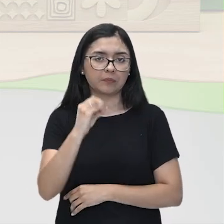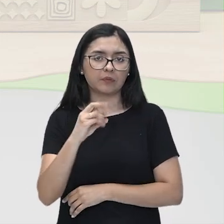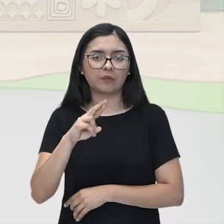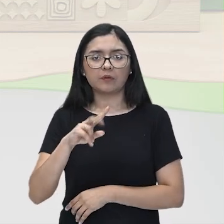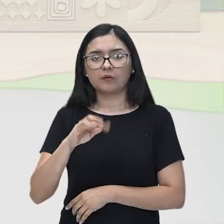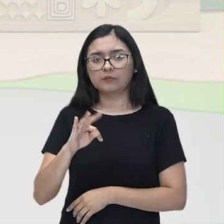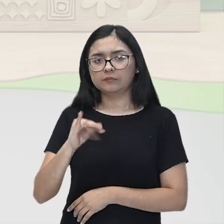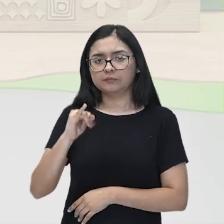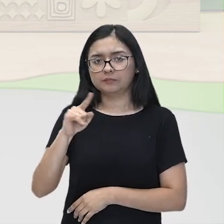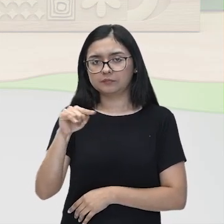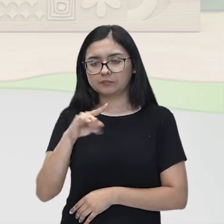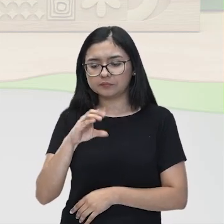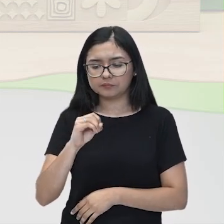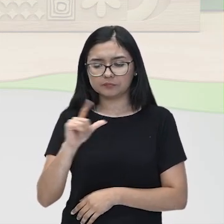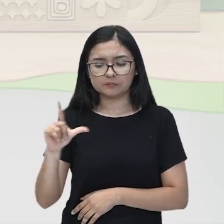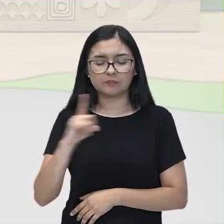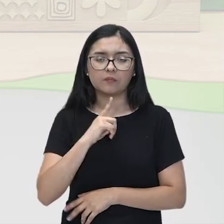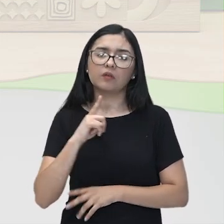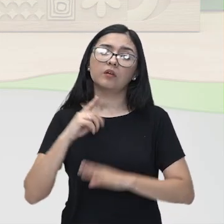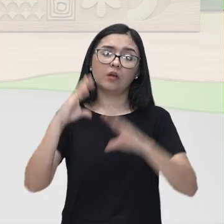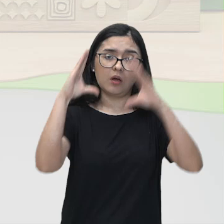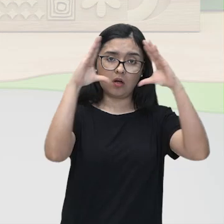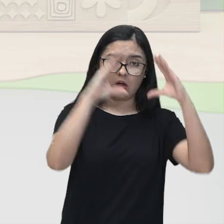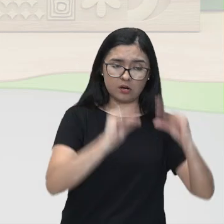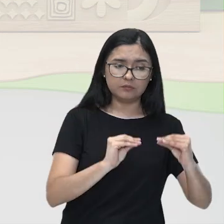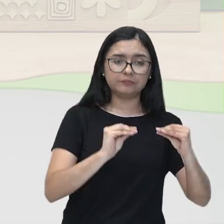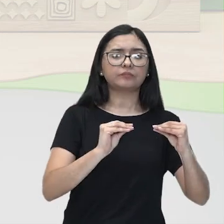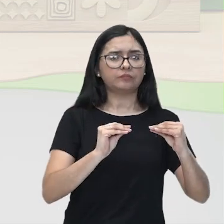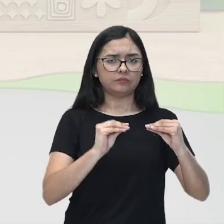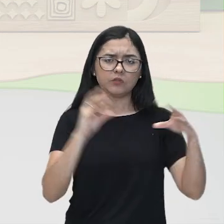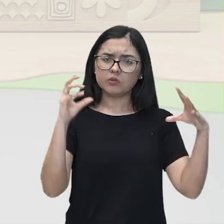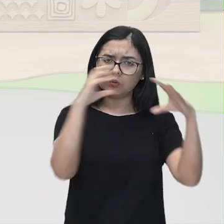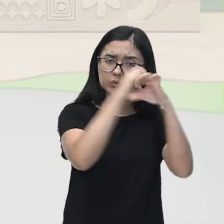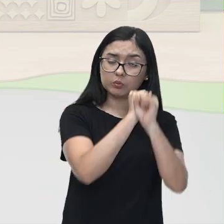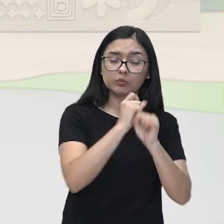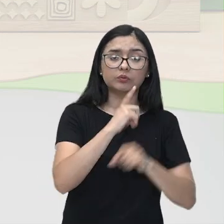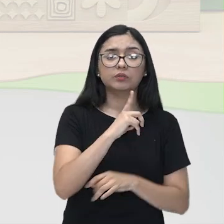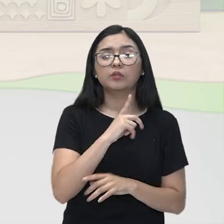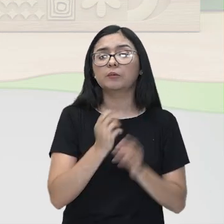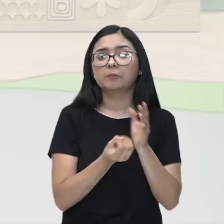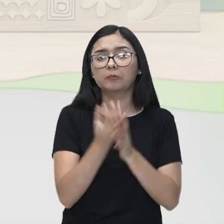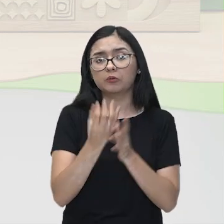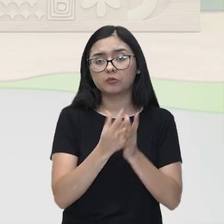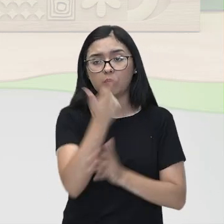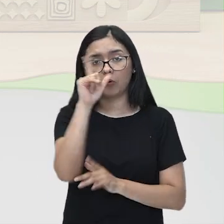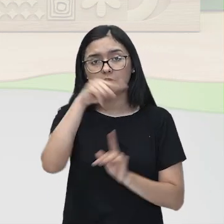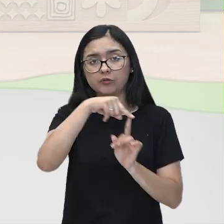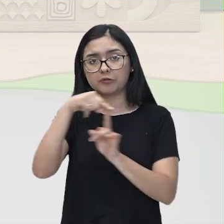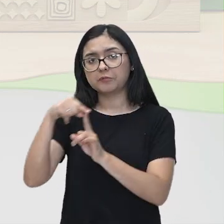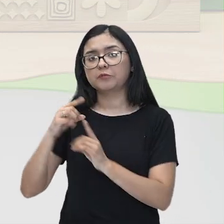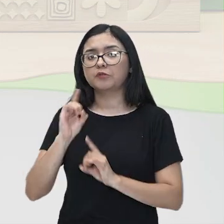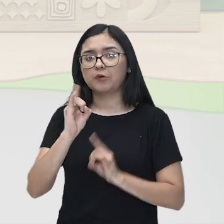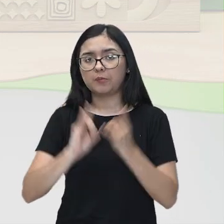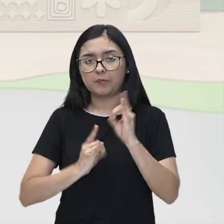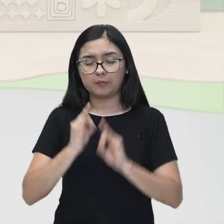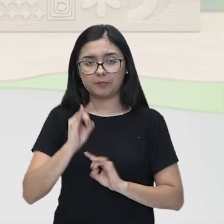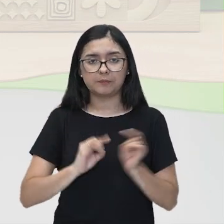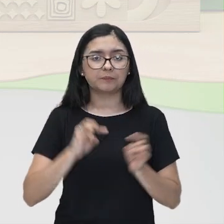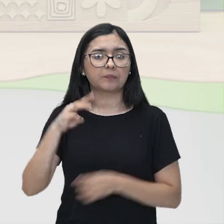cortisol. E à noite, com a diminuição da luz, nós temos a produção de um outro hormônio que